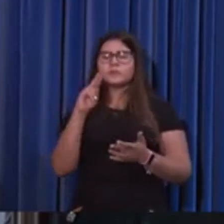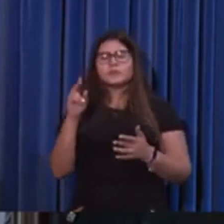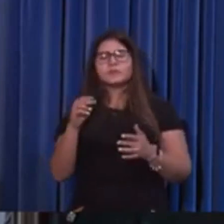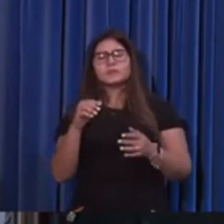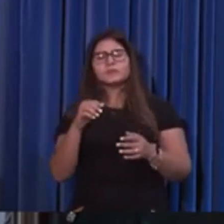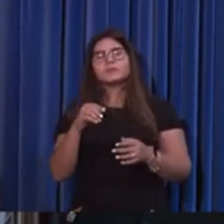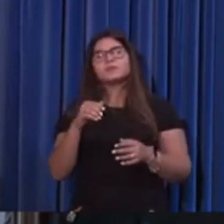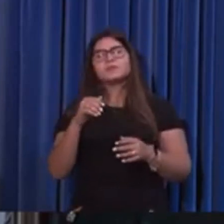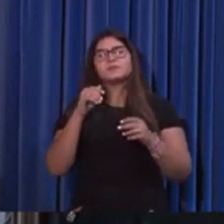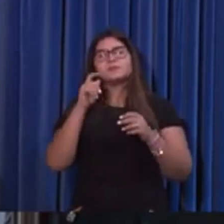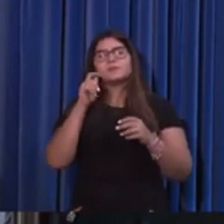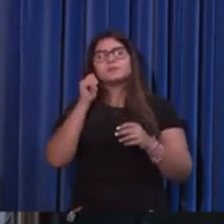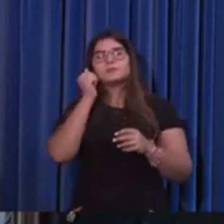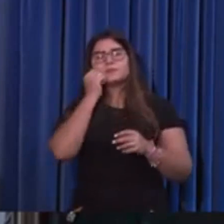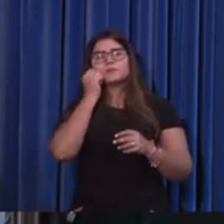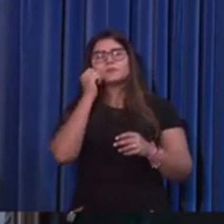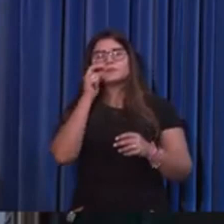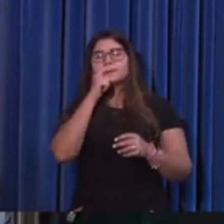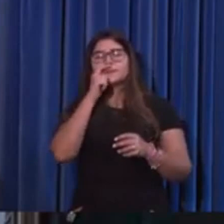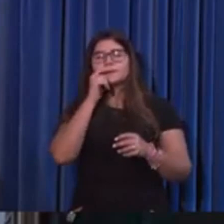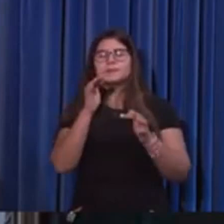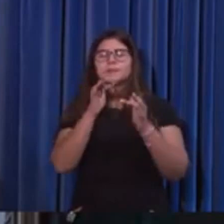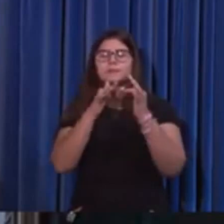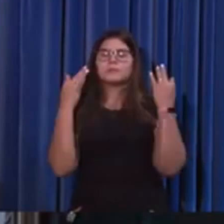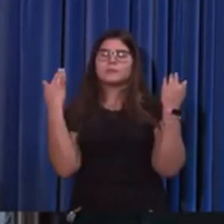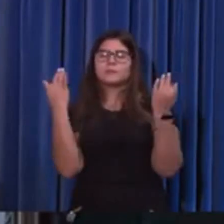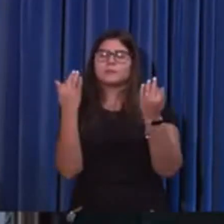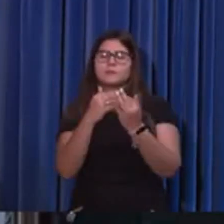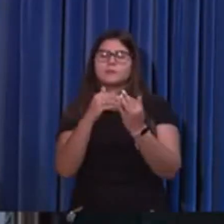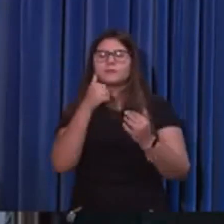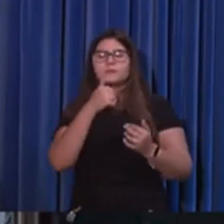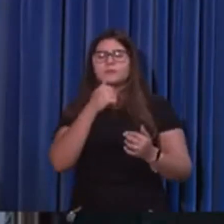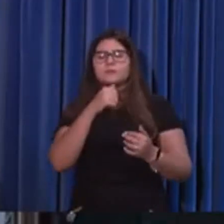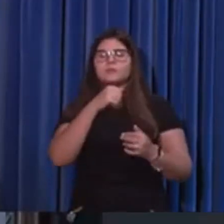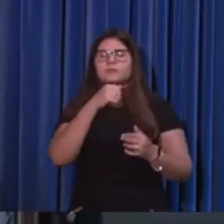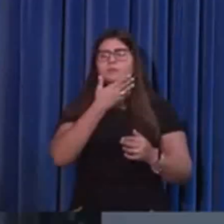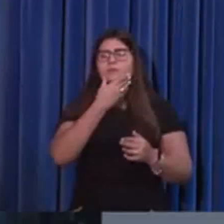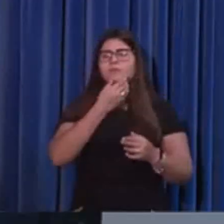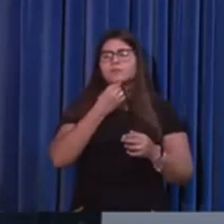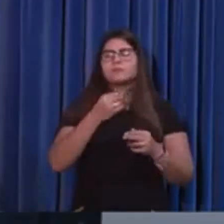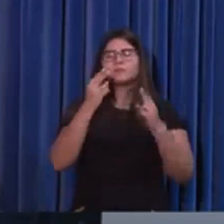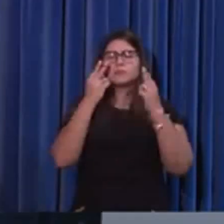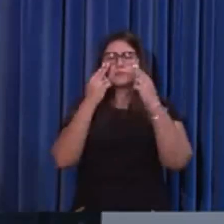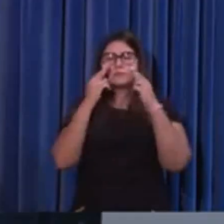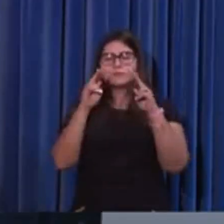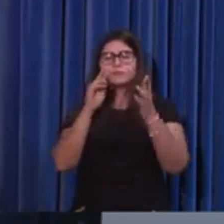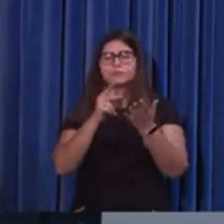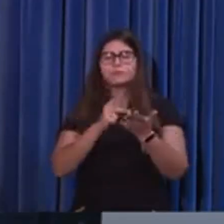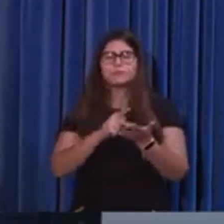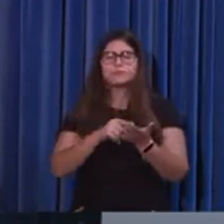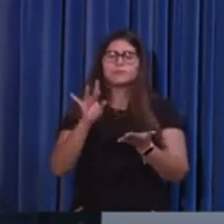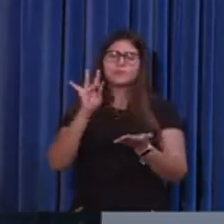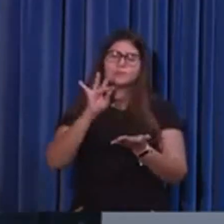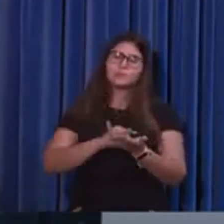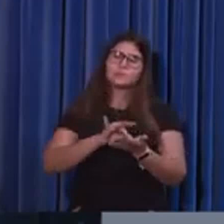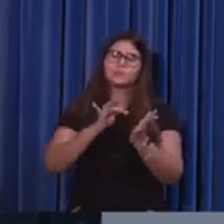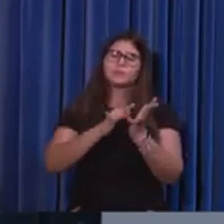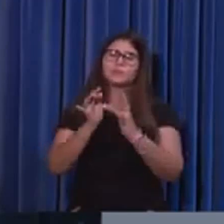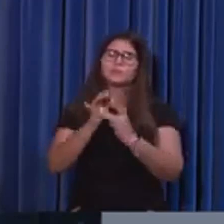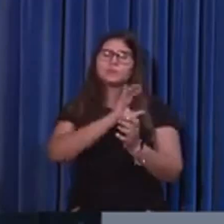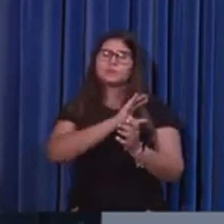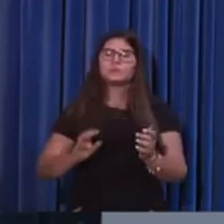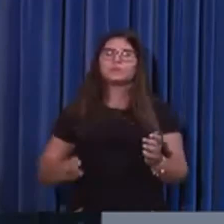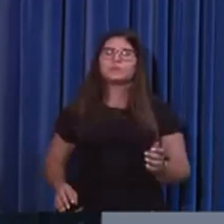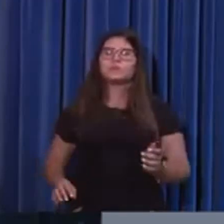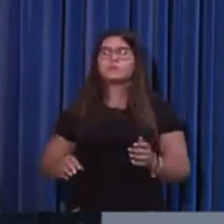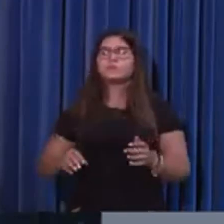mulheres, as esposas, os filhos, para testemunharem desta verdade absoluta, que Jesus Cristo é o caminho, a